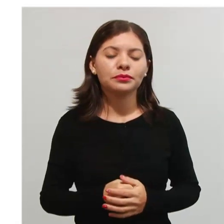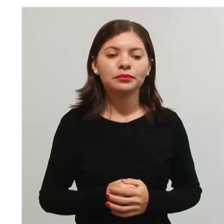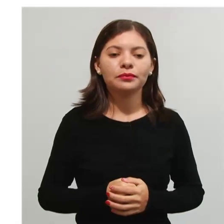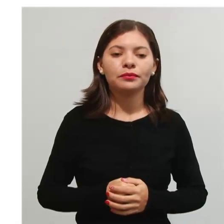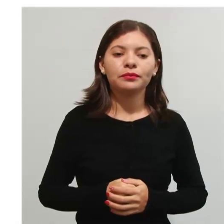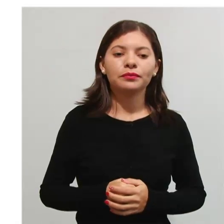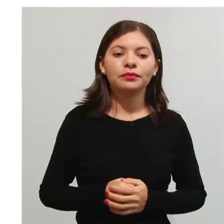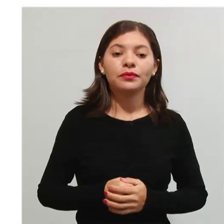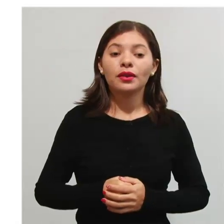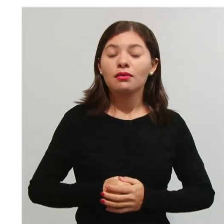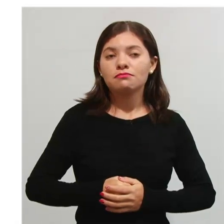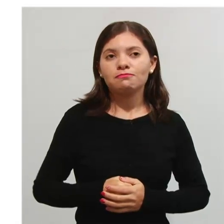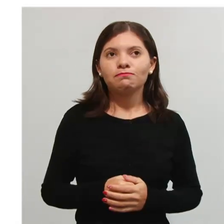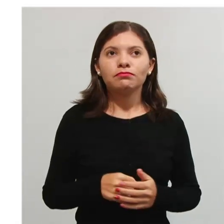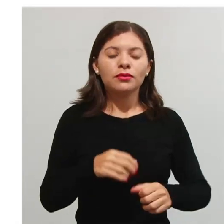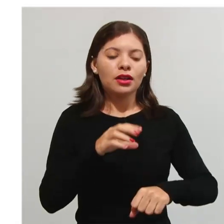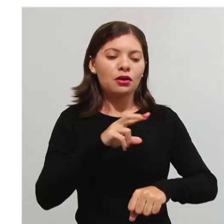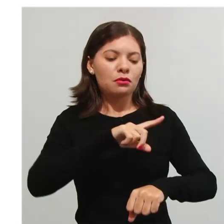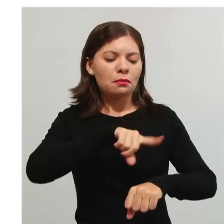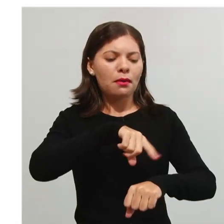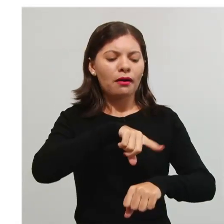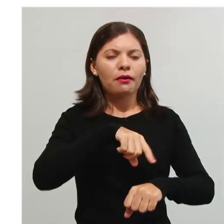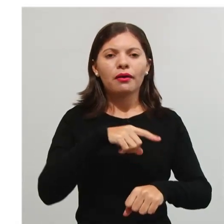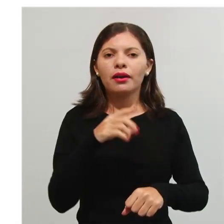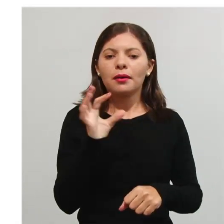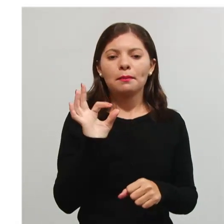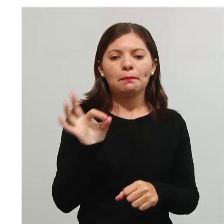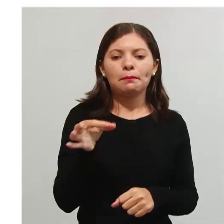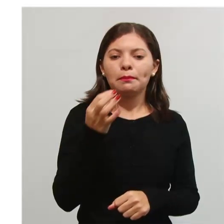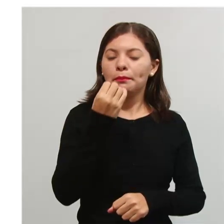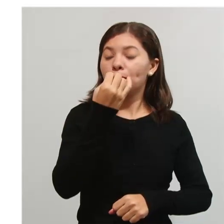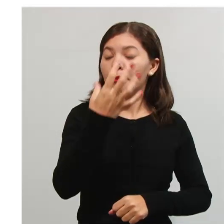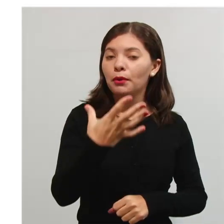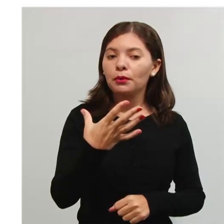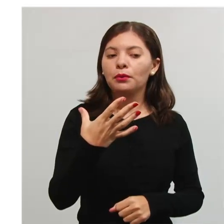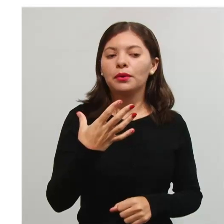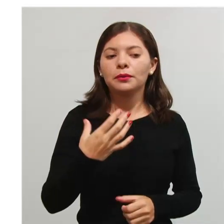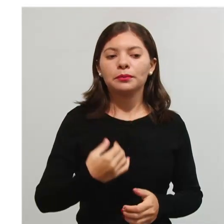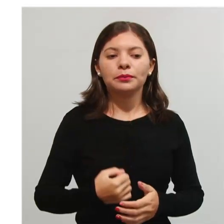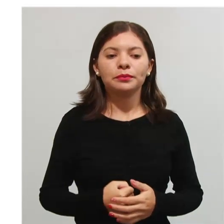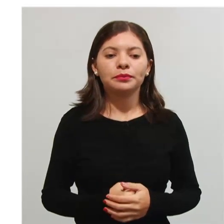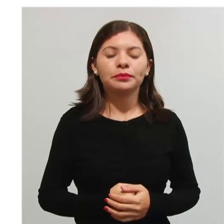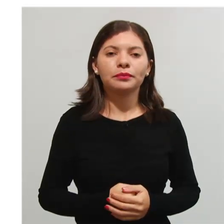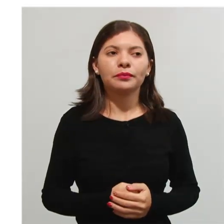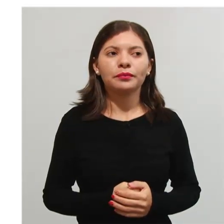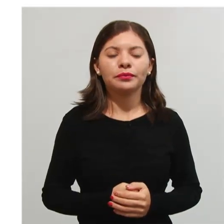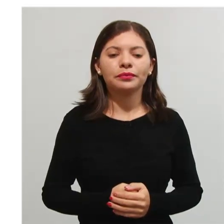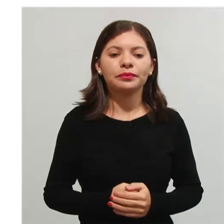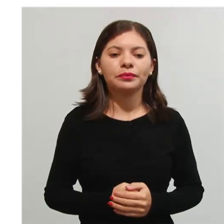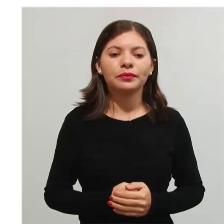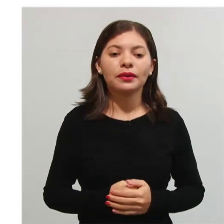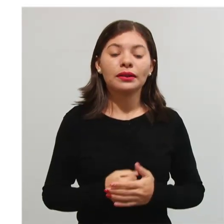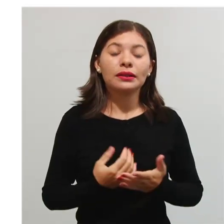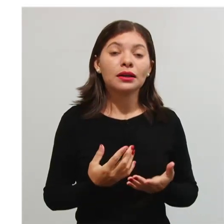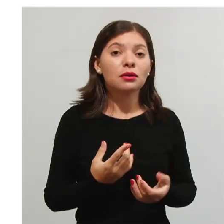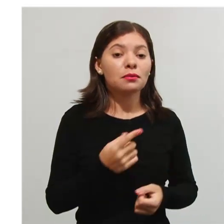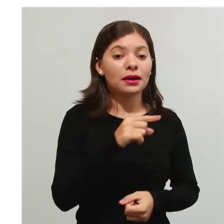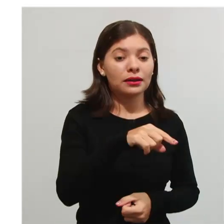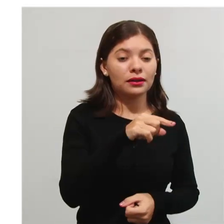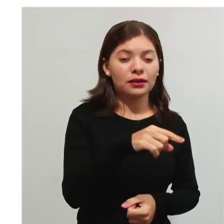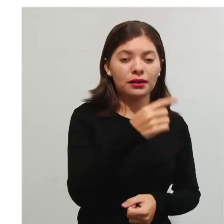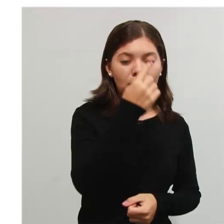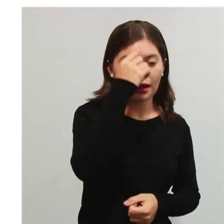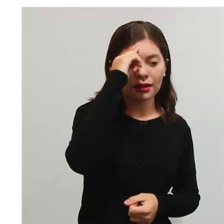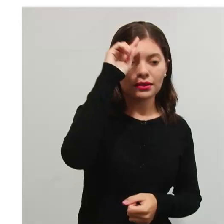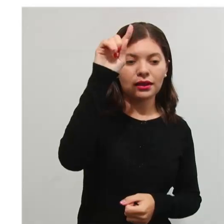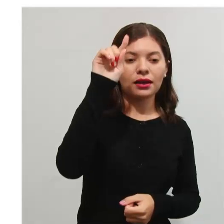ou circunstância adequada ou favorável, conveniência. Por sua vez, a ideia